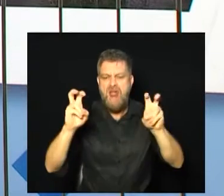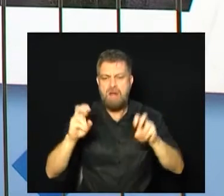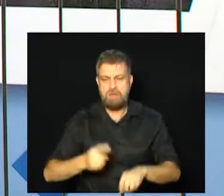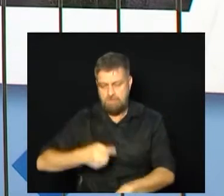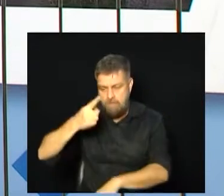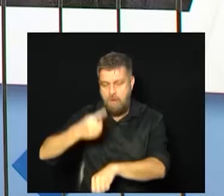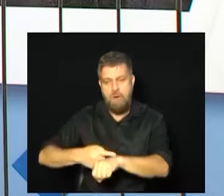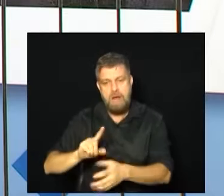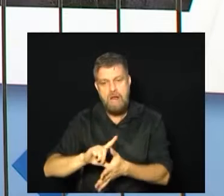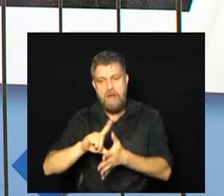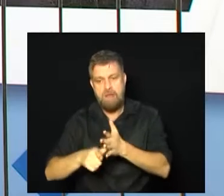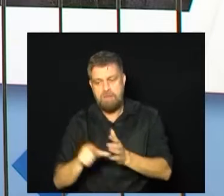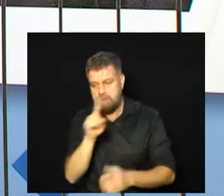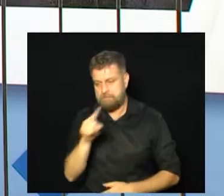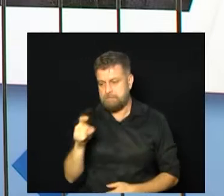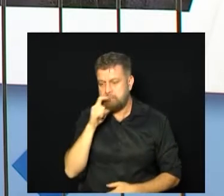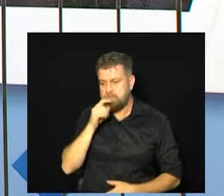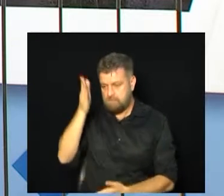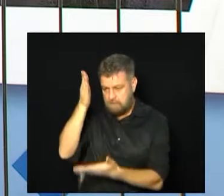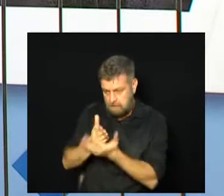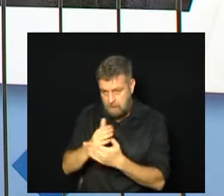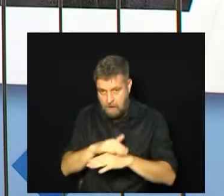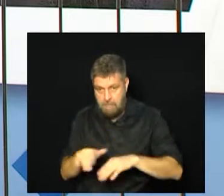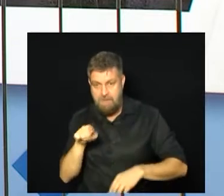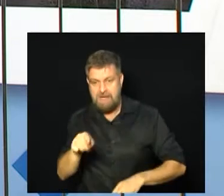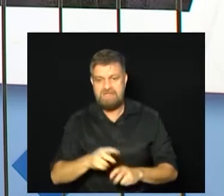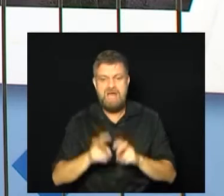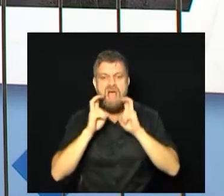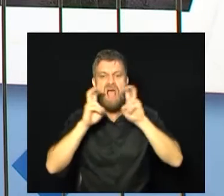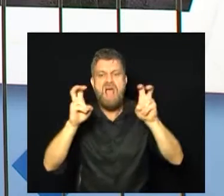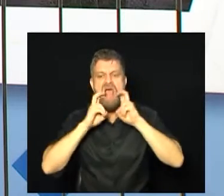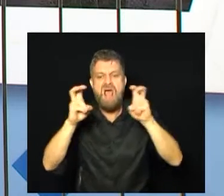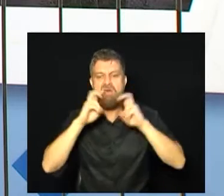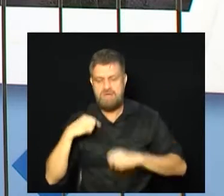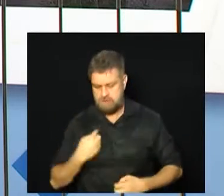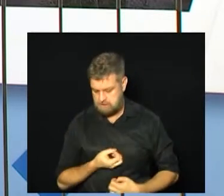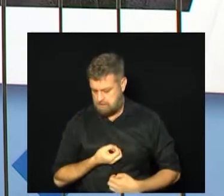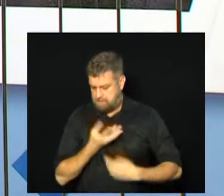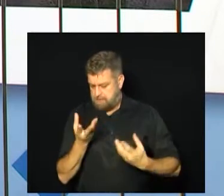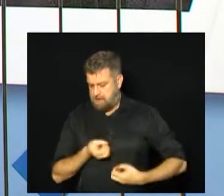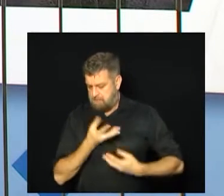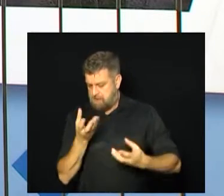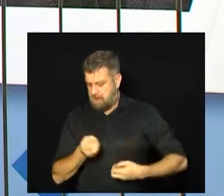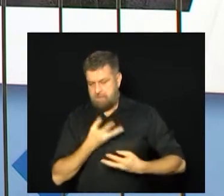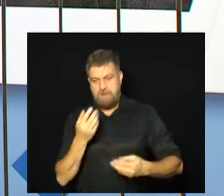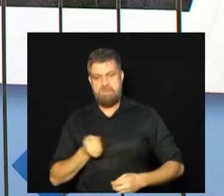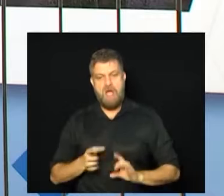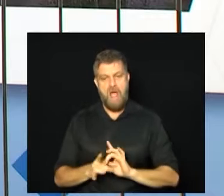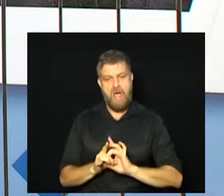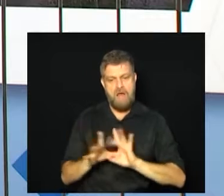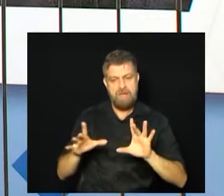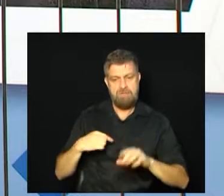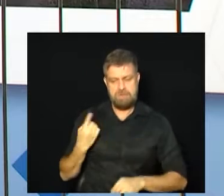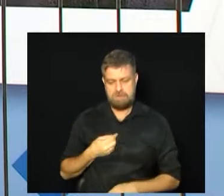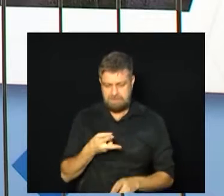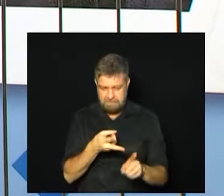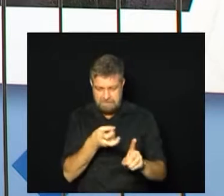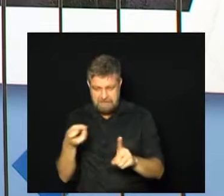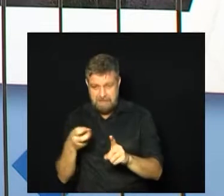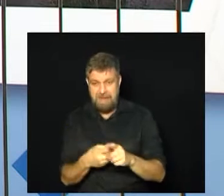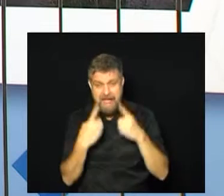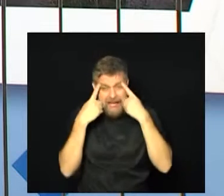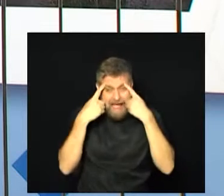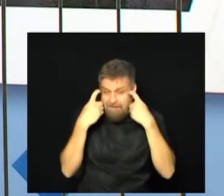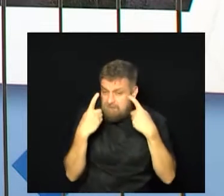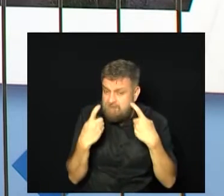até, depois que o Zé Carlos interrompeu e tudo mais, eles começaram a gritar que é liberdade de expressão. Então a gente consegue observar a violência que